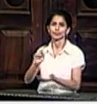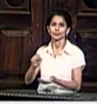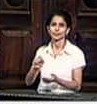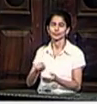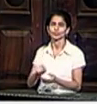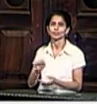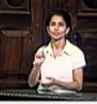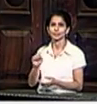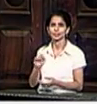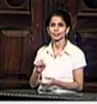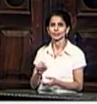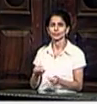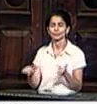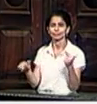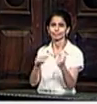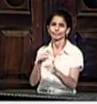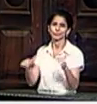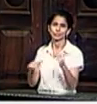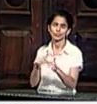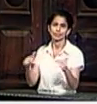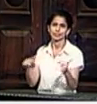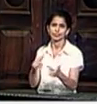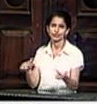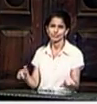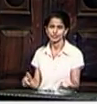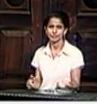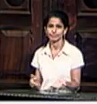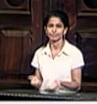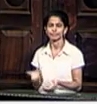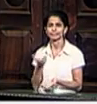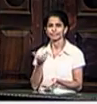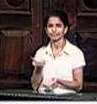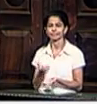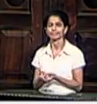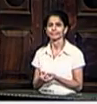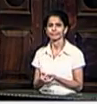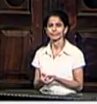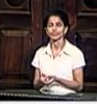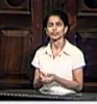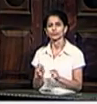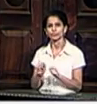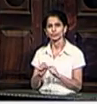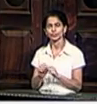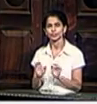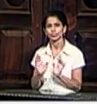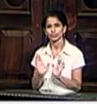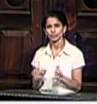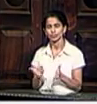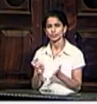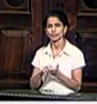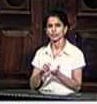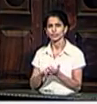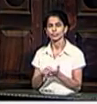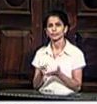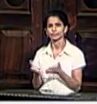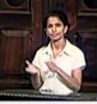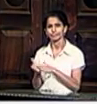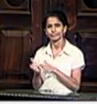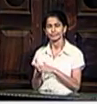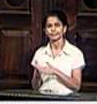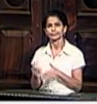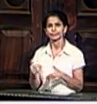primeiro momento, pelos servidores. E aí eu quero muito, e já o fiz no início dessa manhã, elogiar